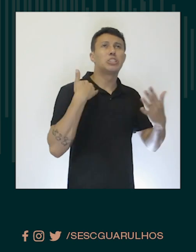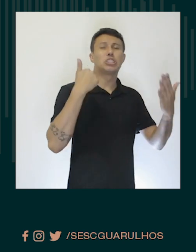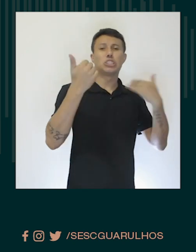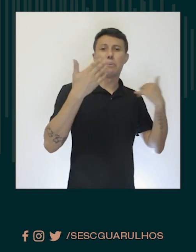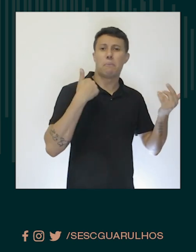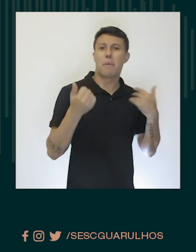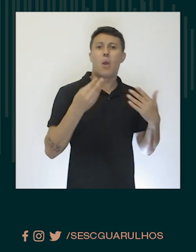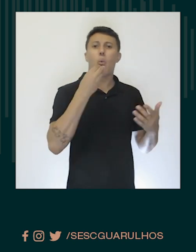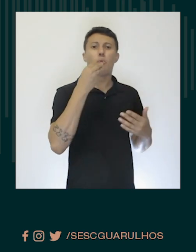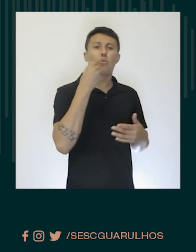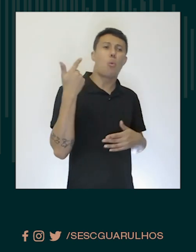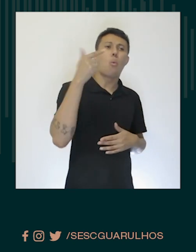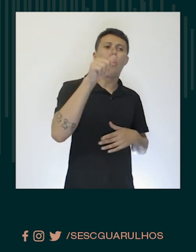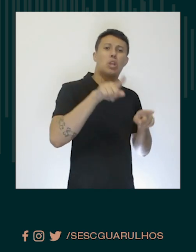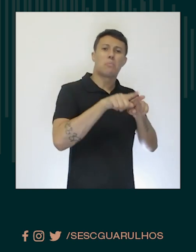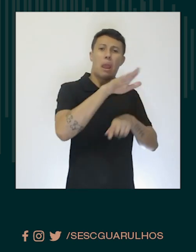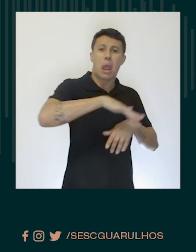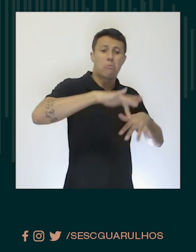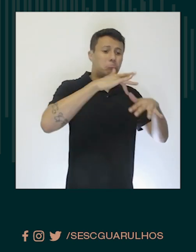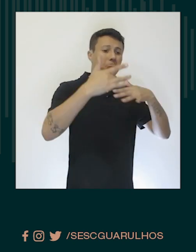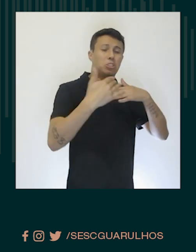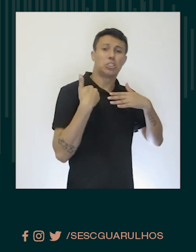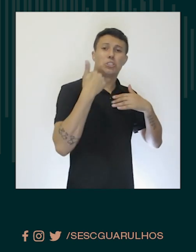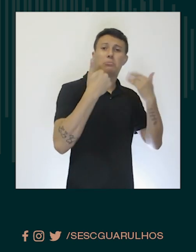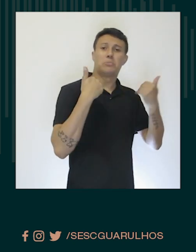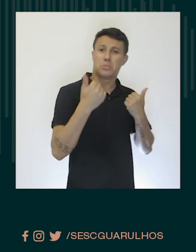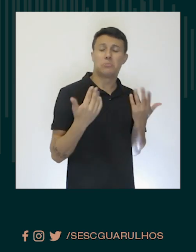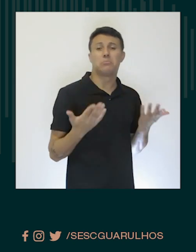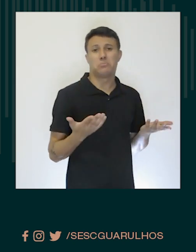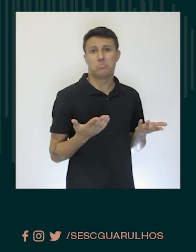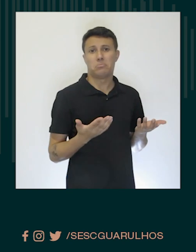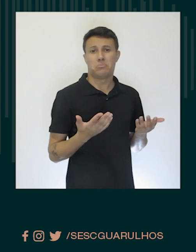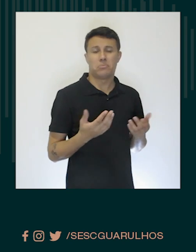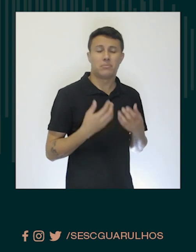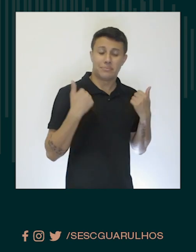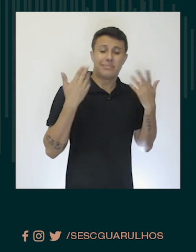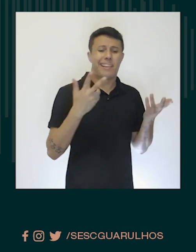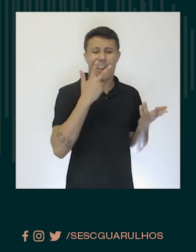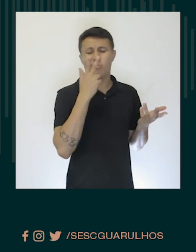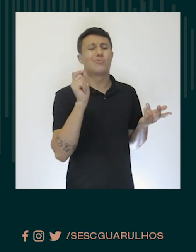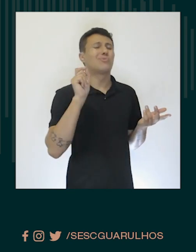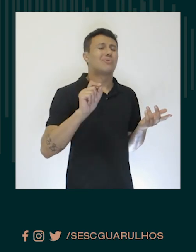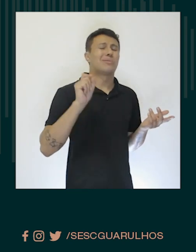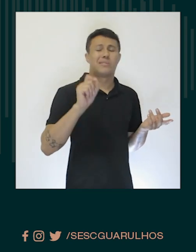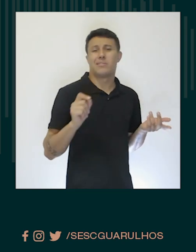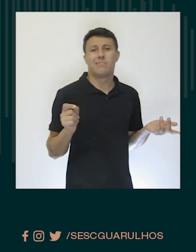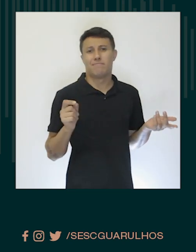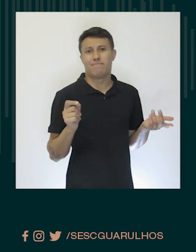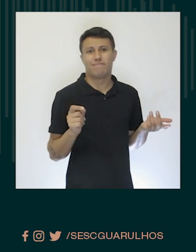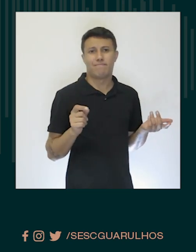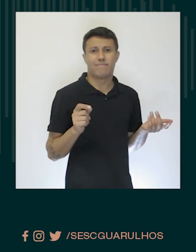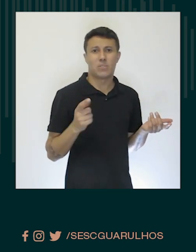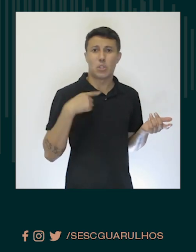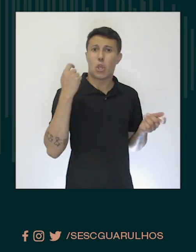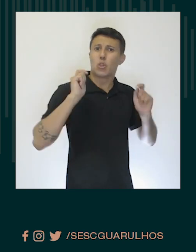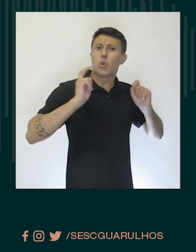outras oportunidades na mídia social, fecharam trampo comigo através da mídia social. Então, eu acho que a gente pode